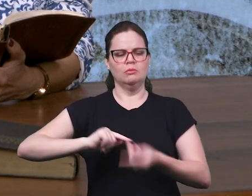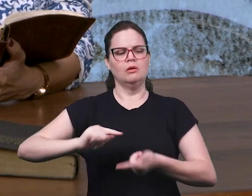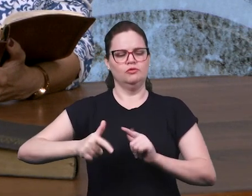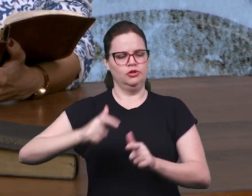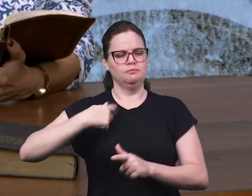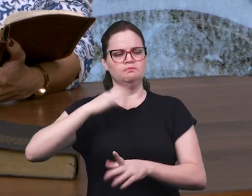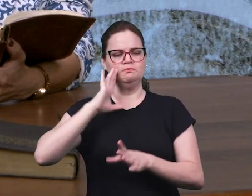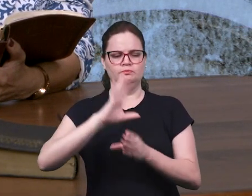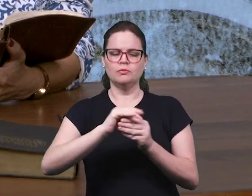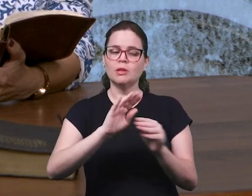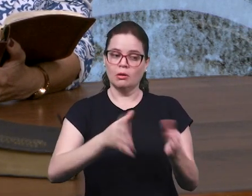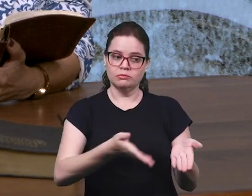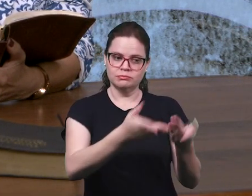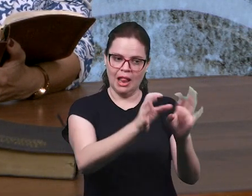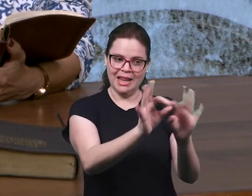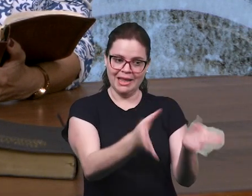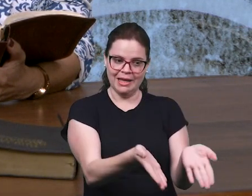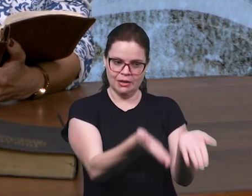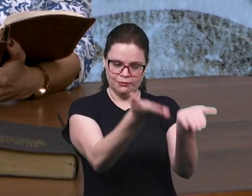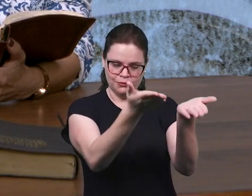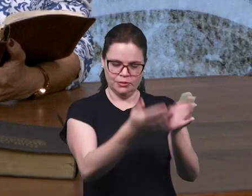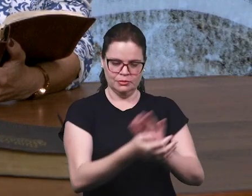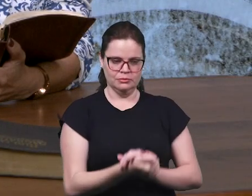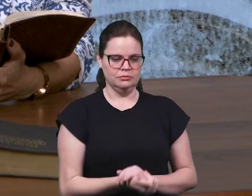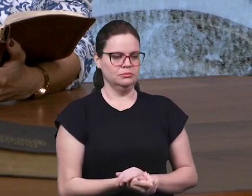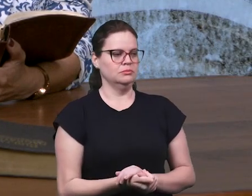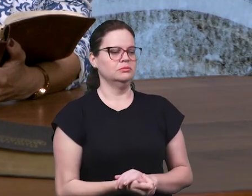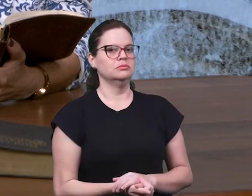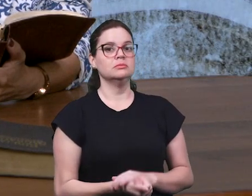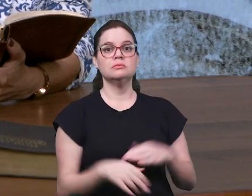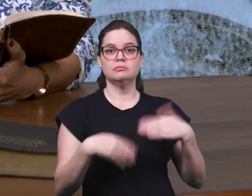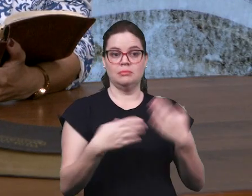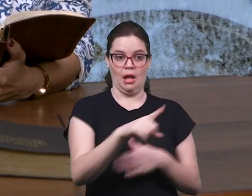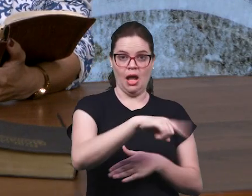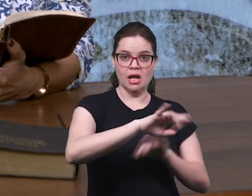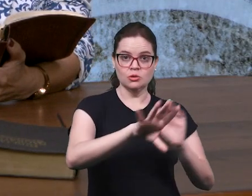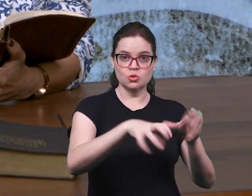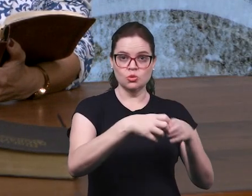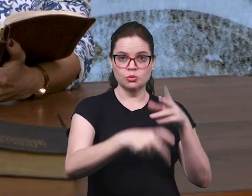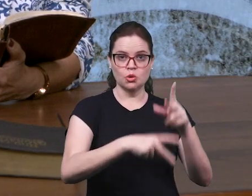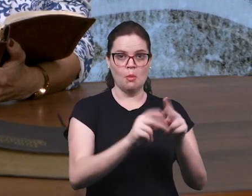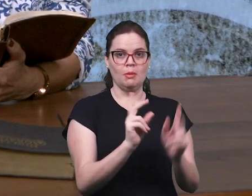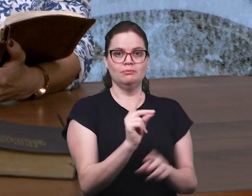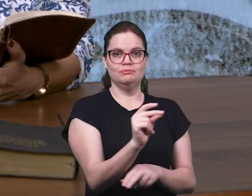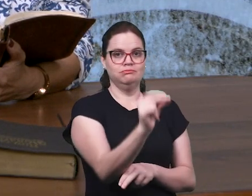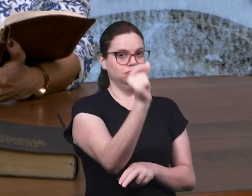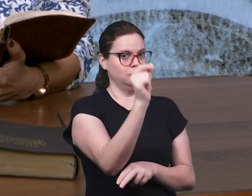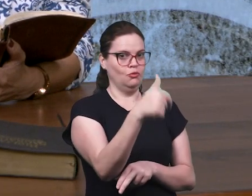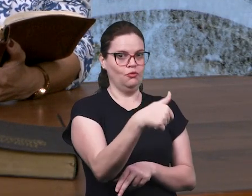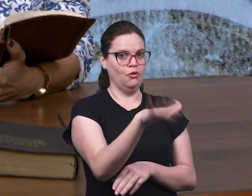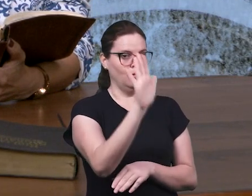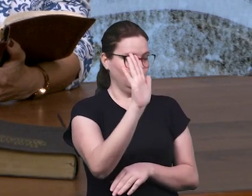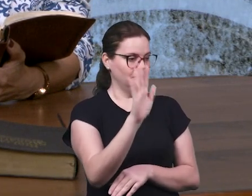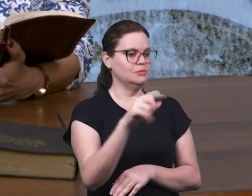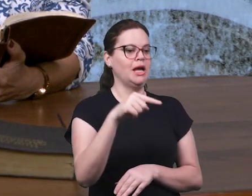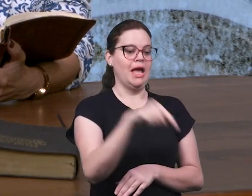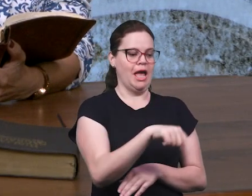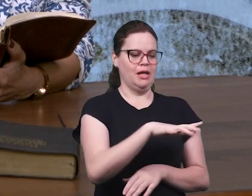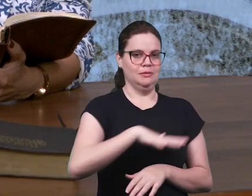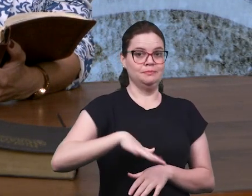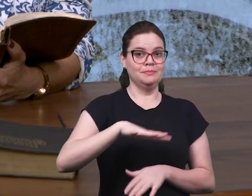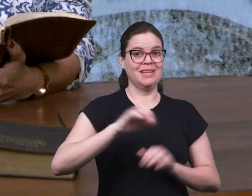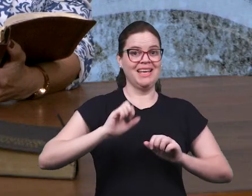de Israel quando subiram do Egito. Assim os queneus se retiraram do meio dos